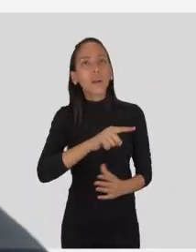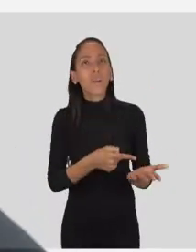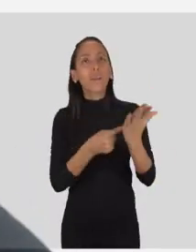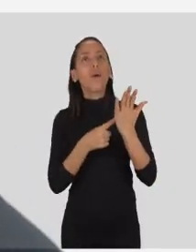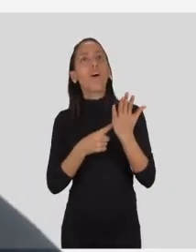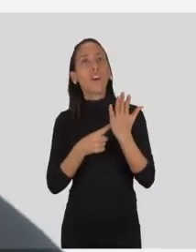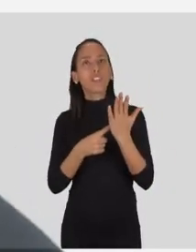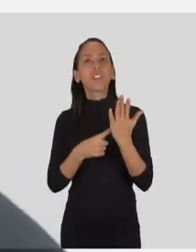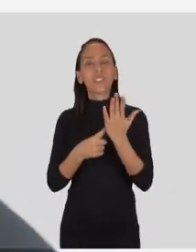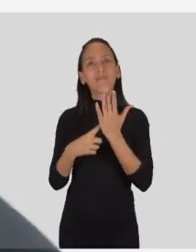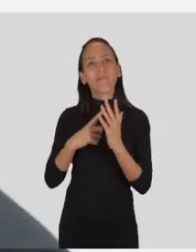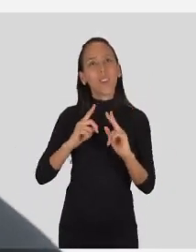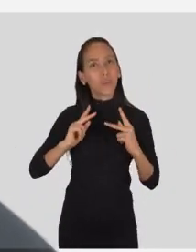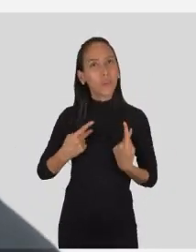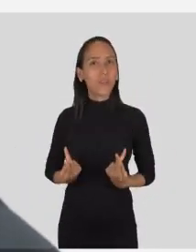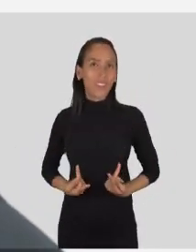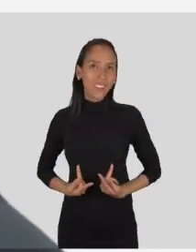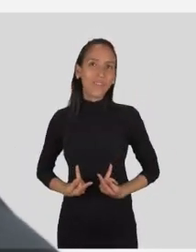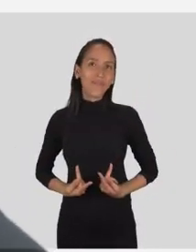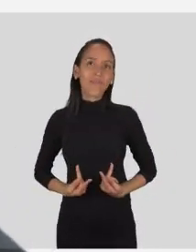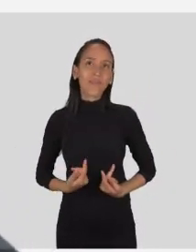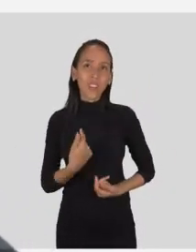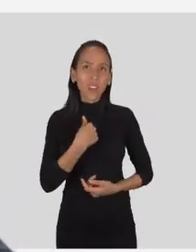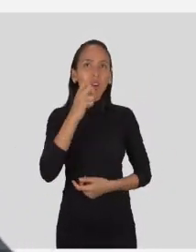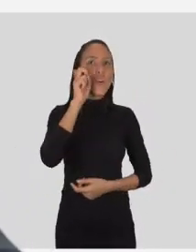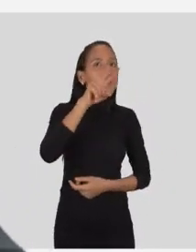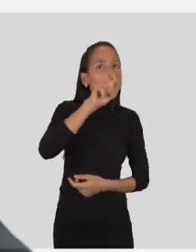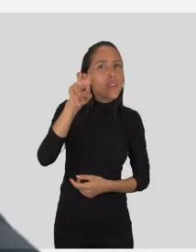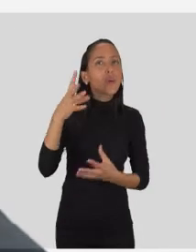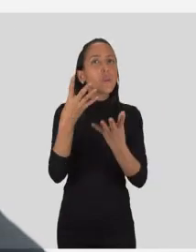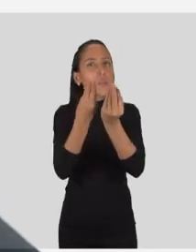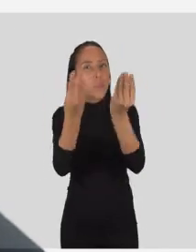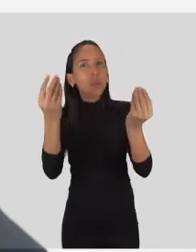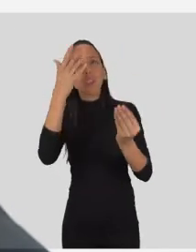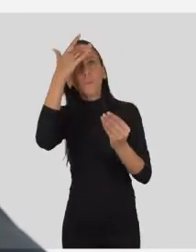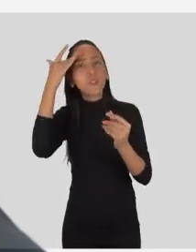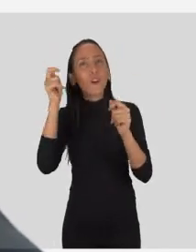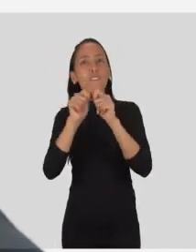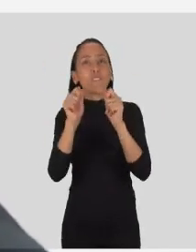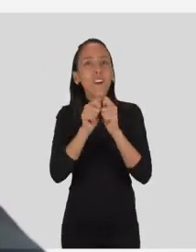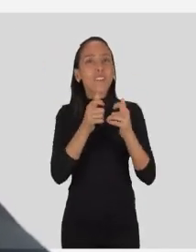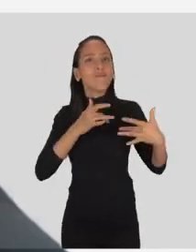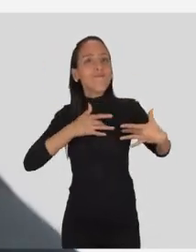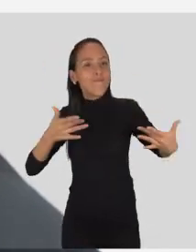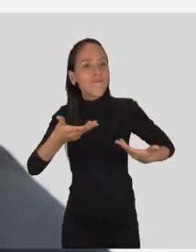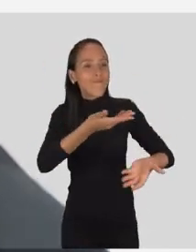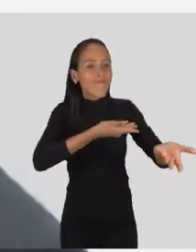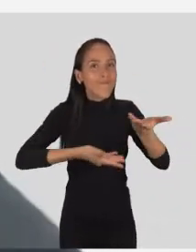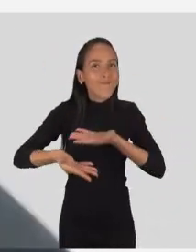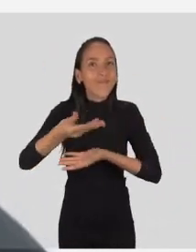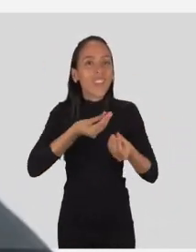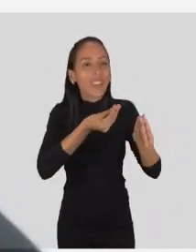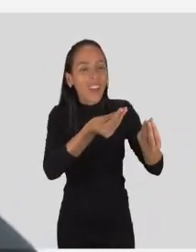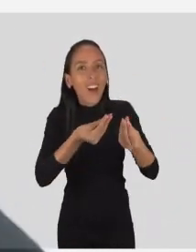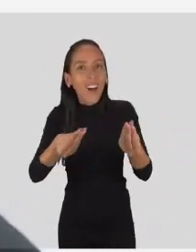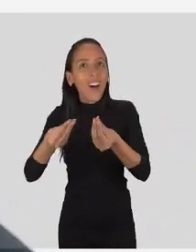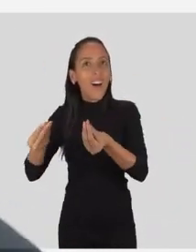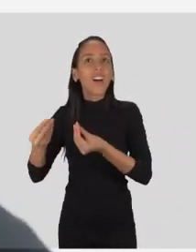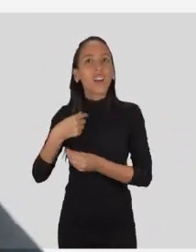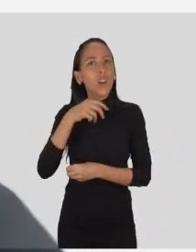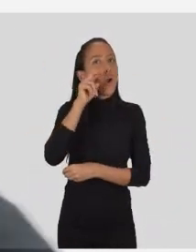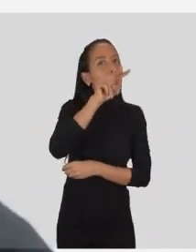muito, muito humano, né? Eu vi realmente, assim, muitas pessoas fazendo a caridade,